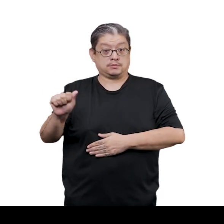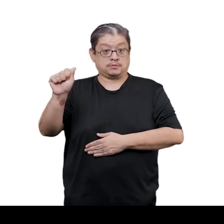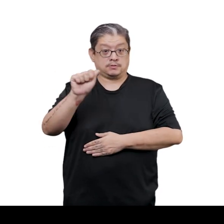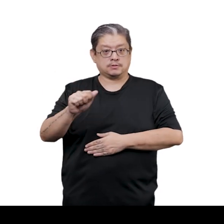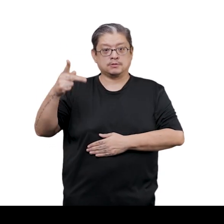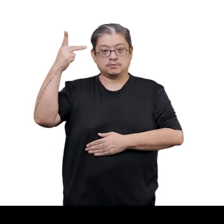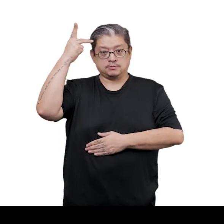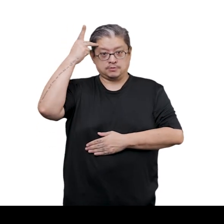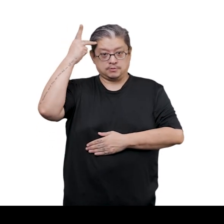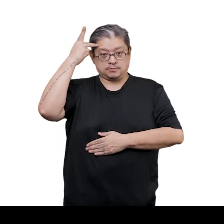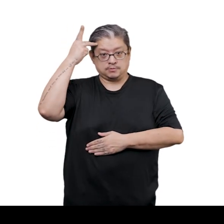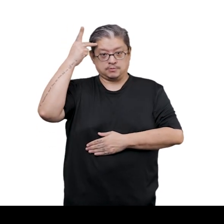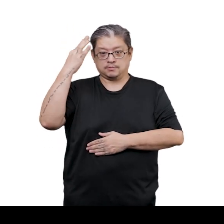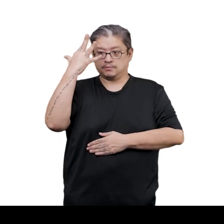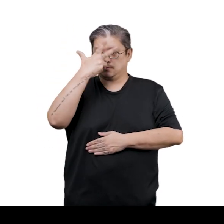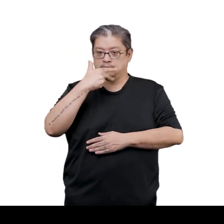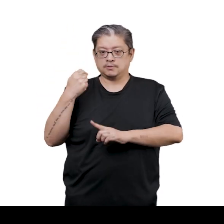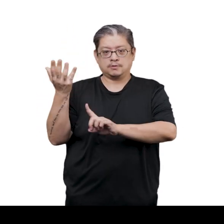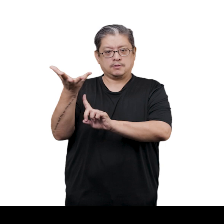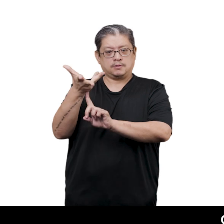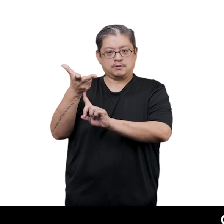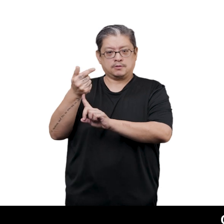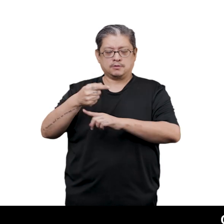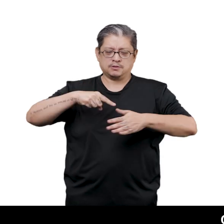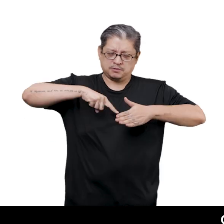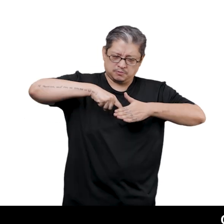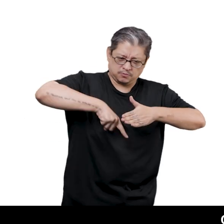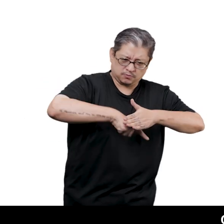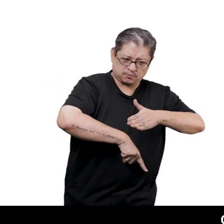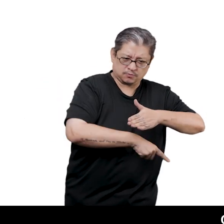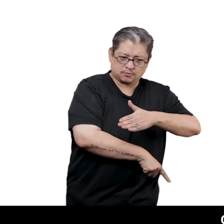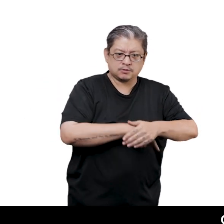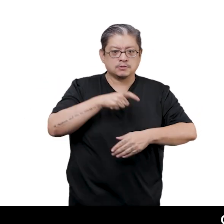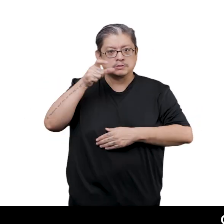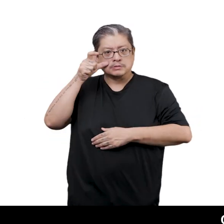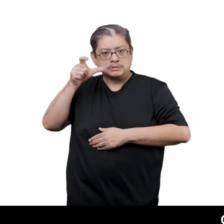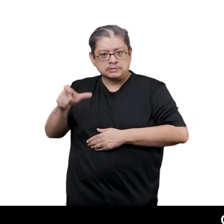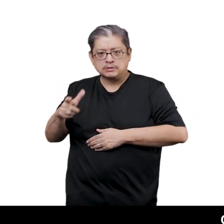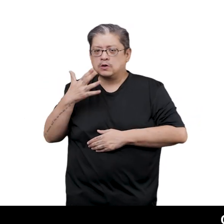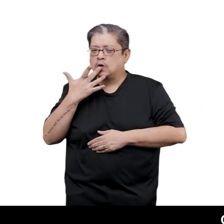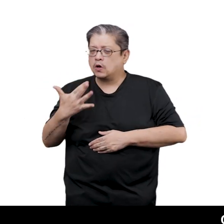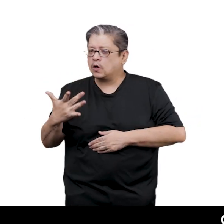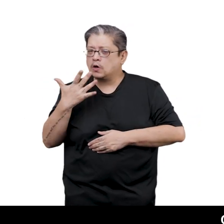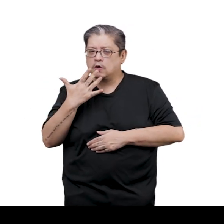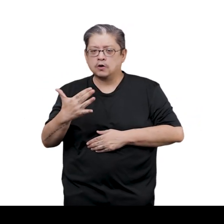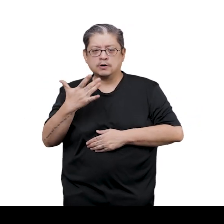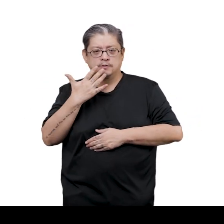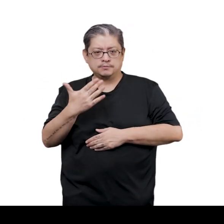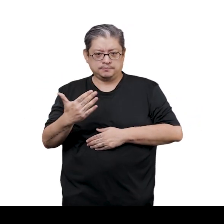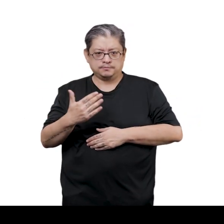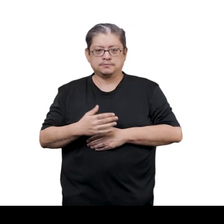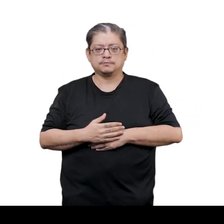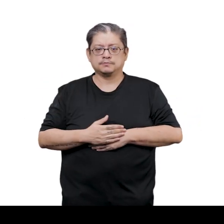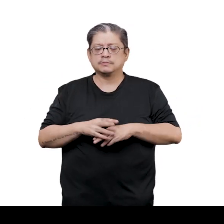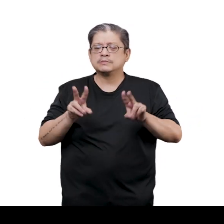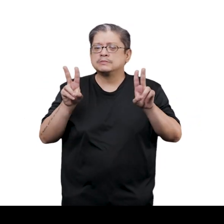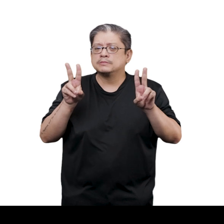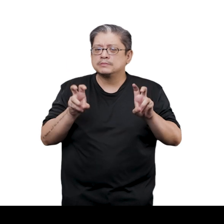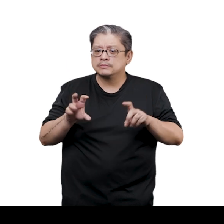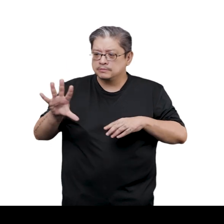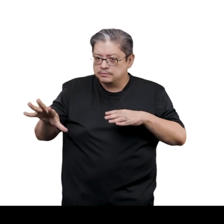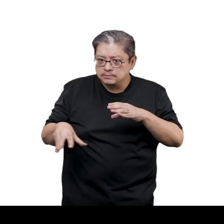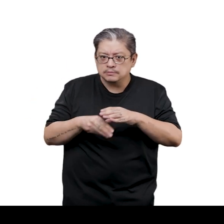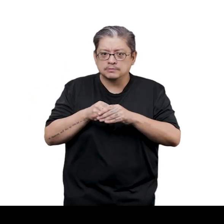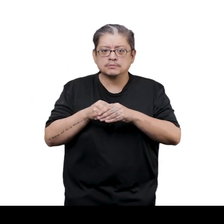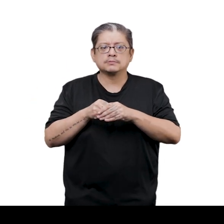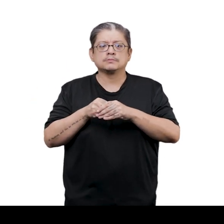estudou na Associação Paulista de Belas Artes, onde aprofundou seu interesse por estudos cromáticos, em especial pela soma de